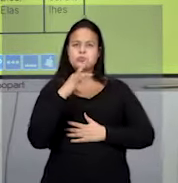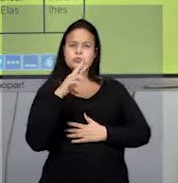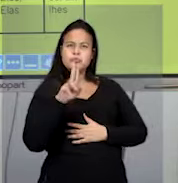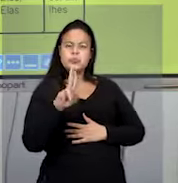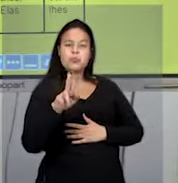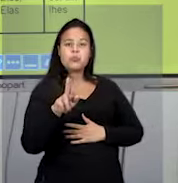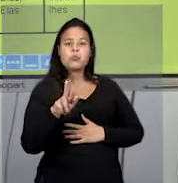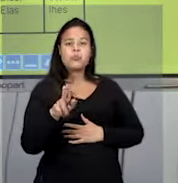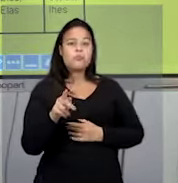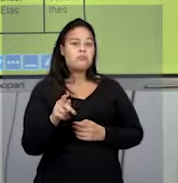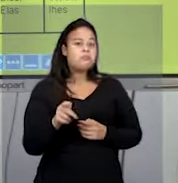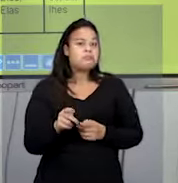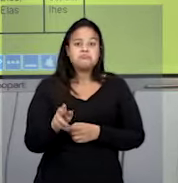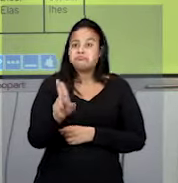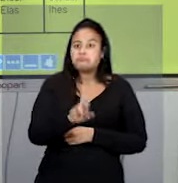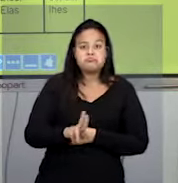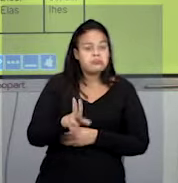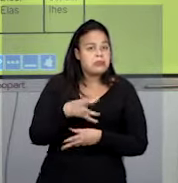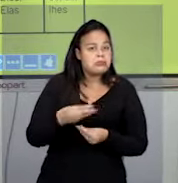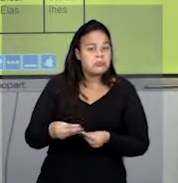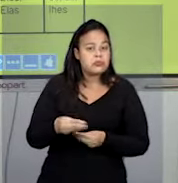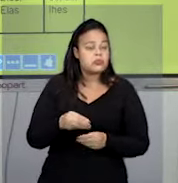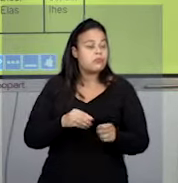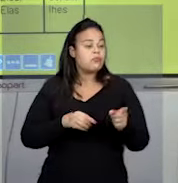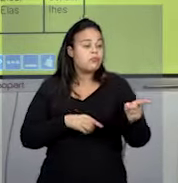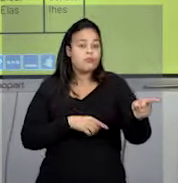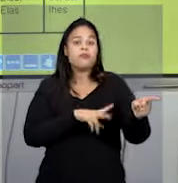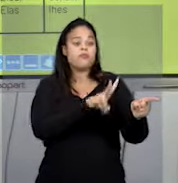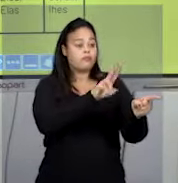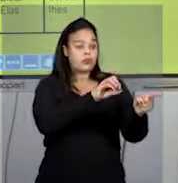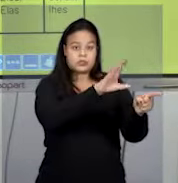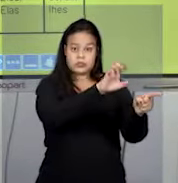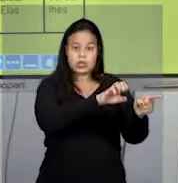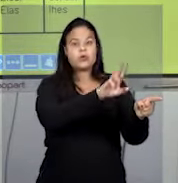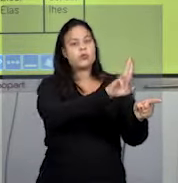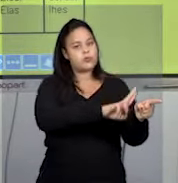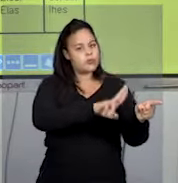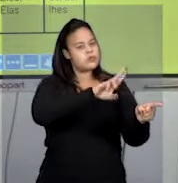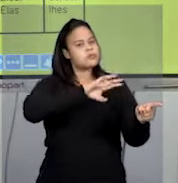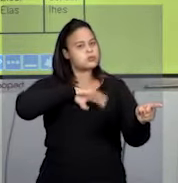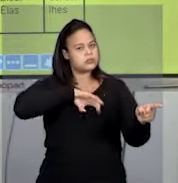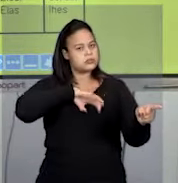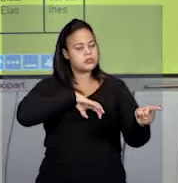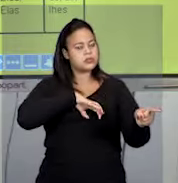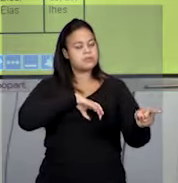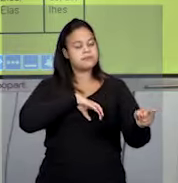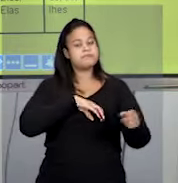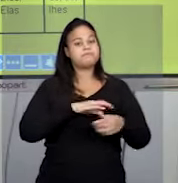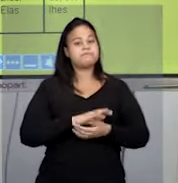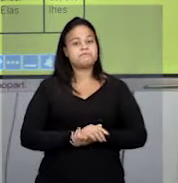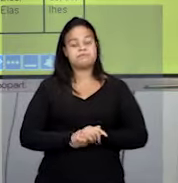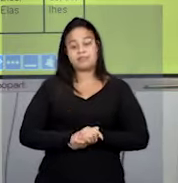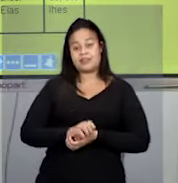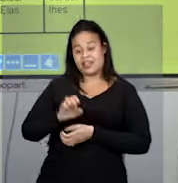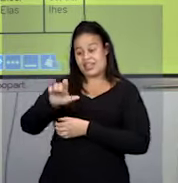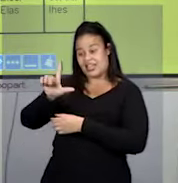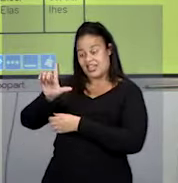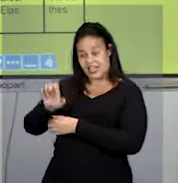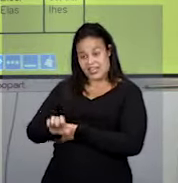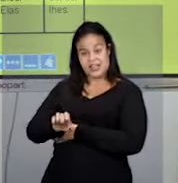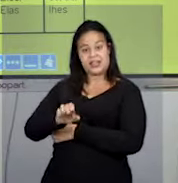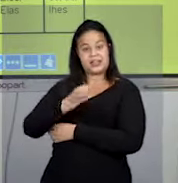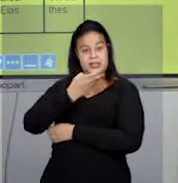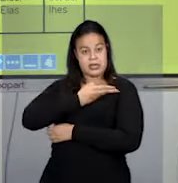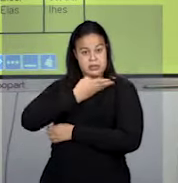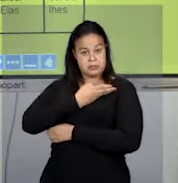não usa, a gente usa mais eu, você. A terceira pessoa usamos muito, que é ele é meu colega,